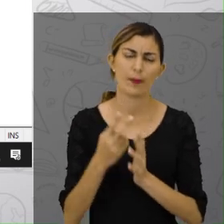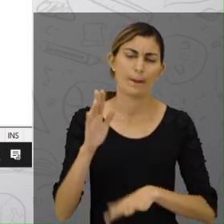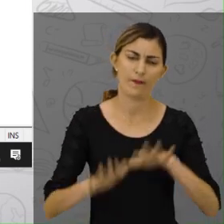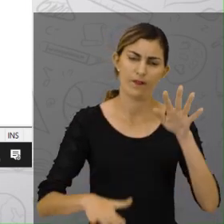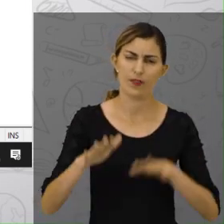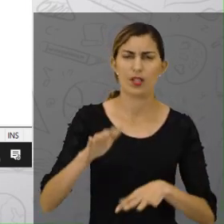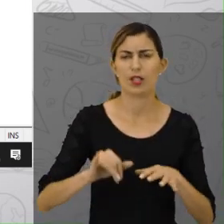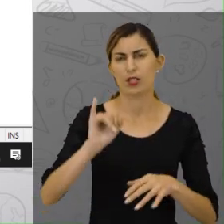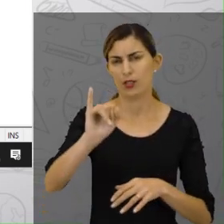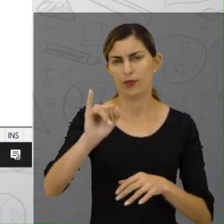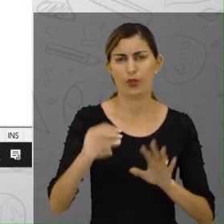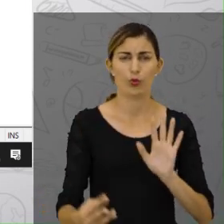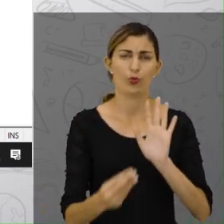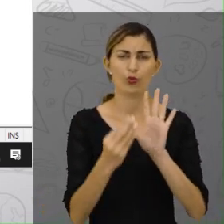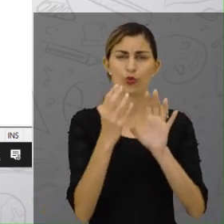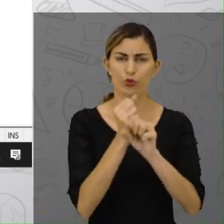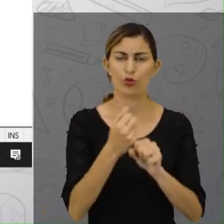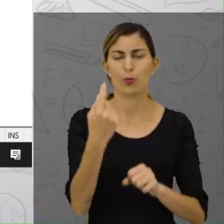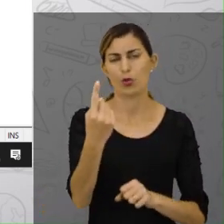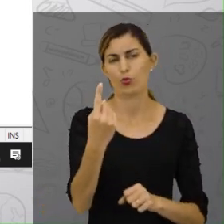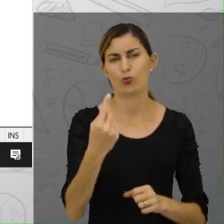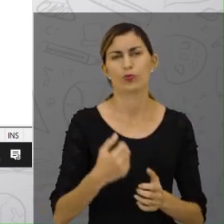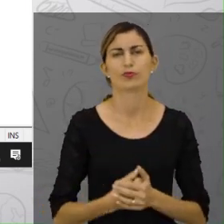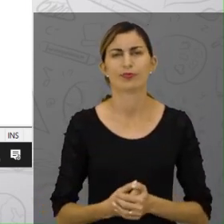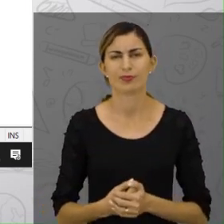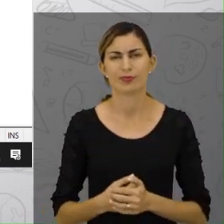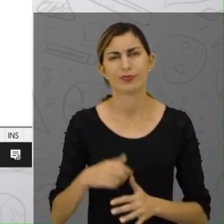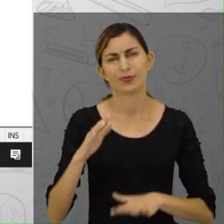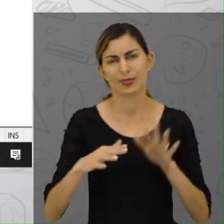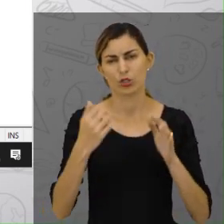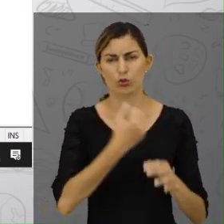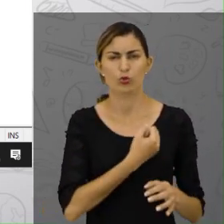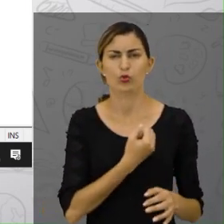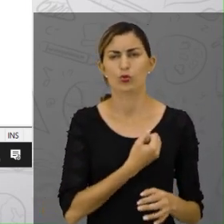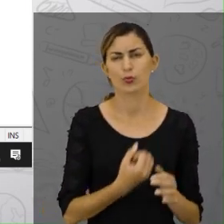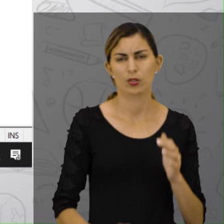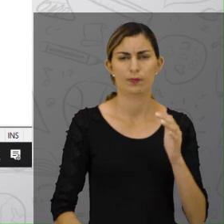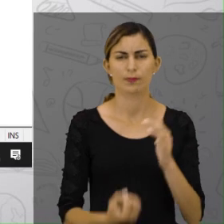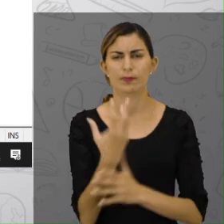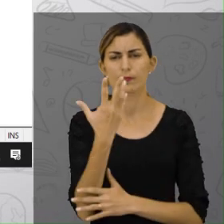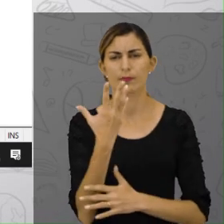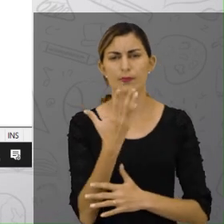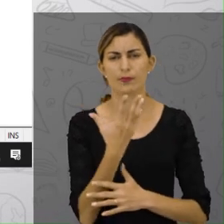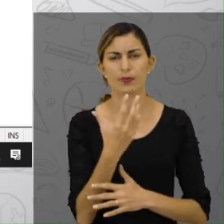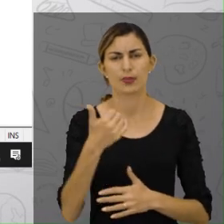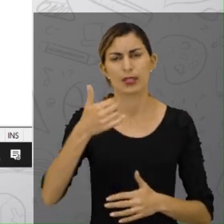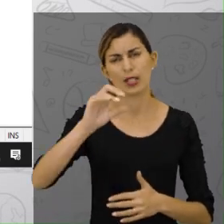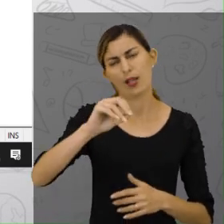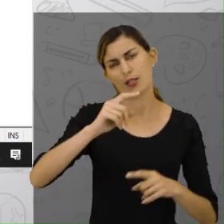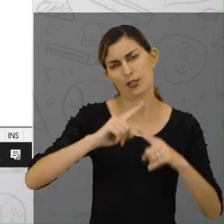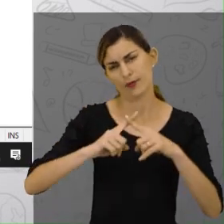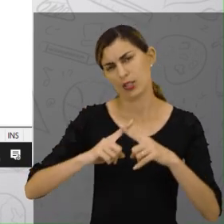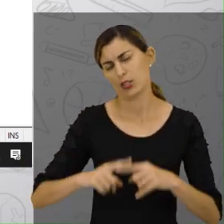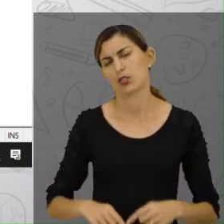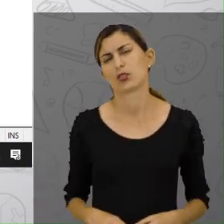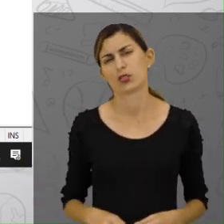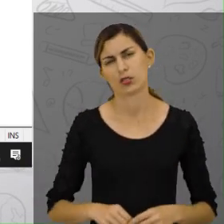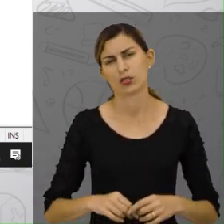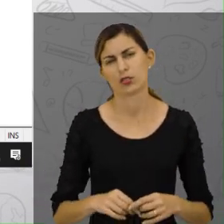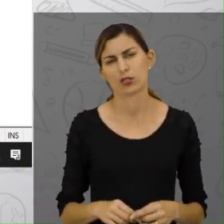a variável i será incrementada em 1. Então, esse número vai surgir 10